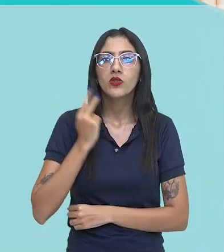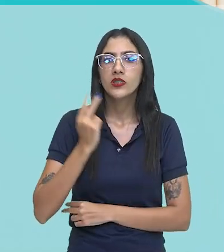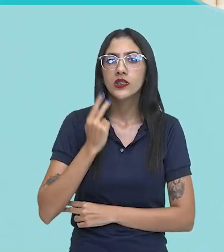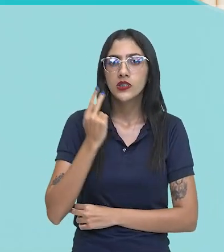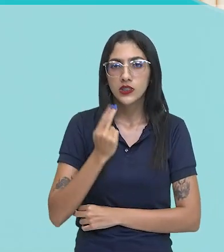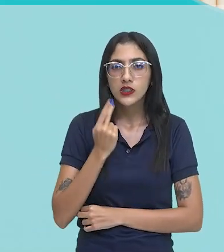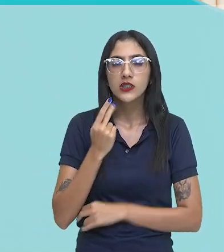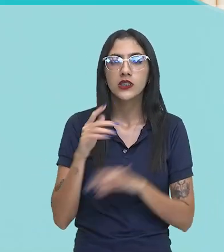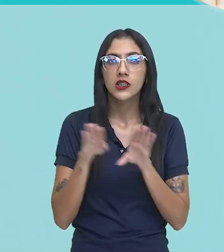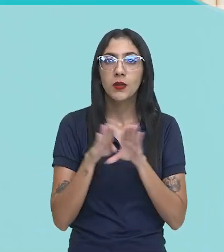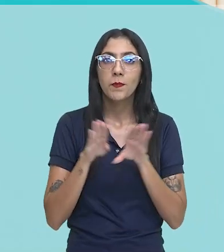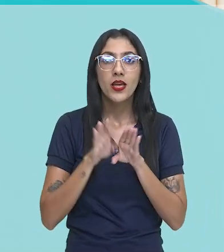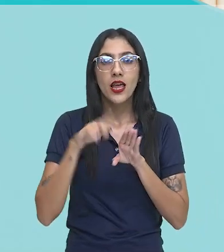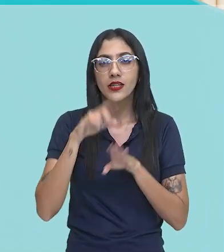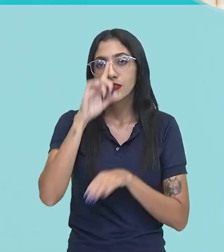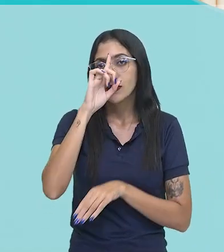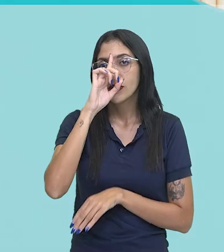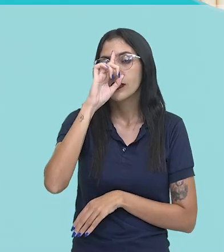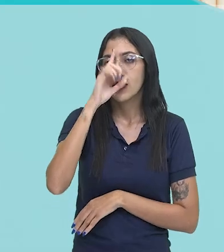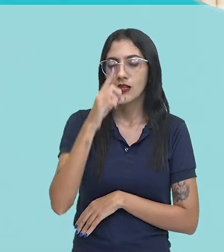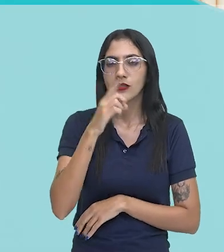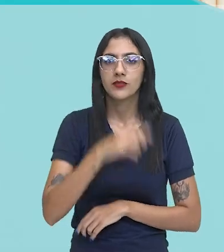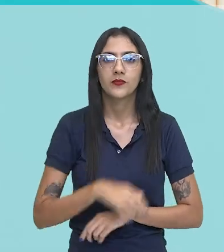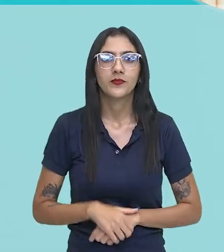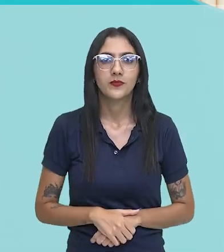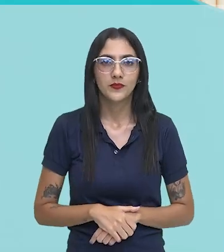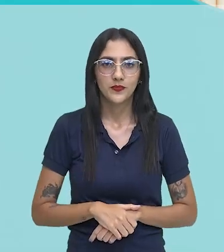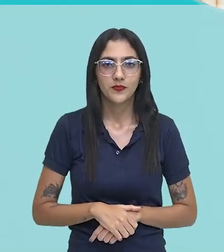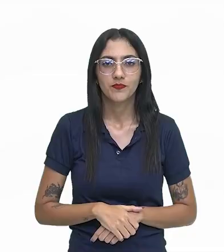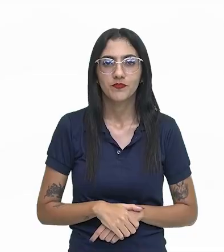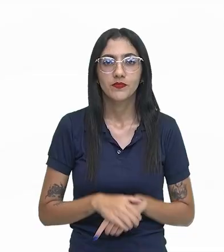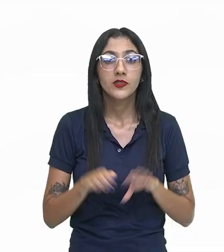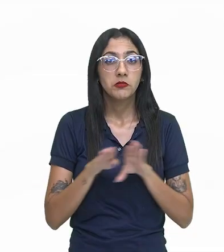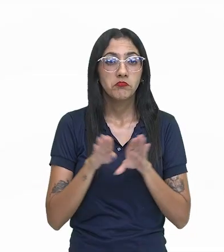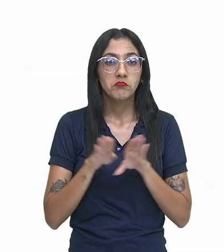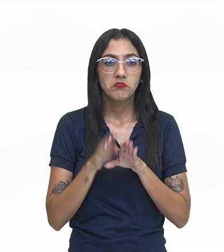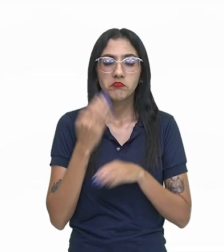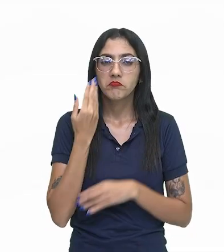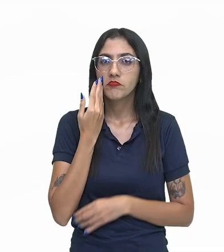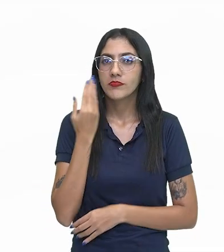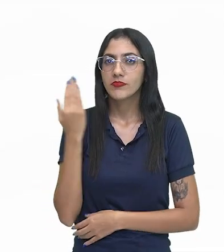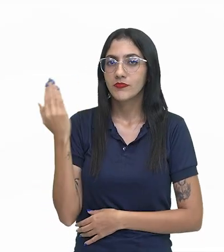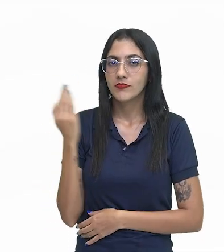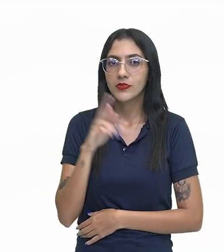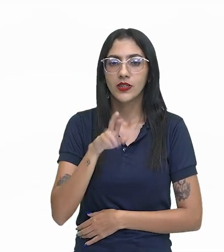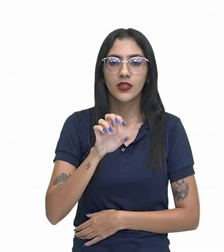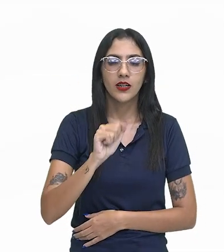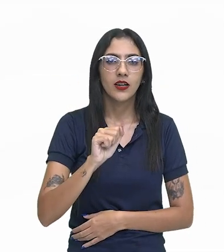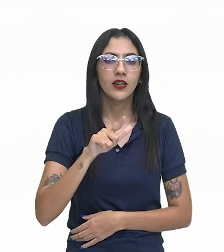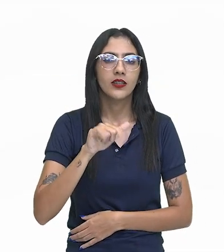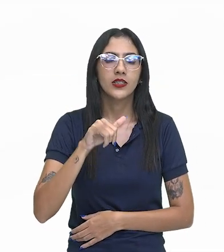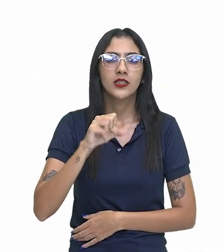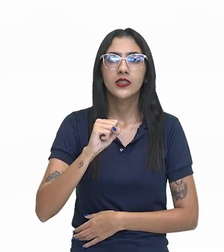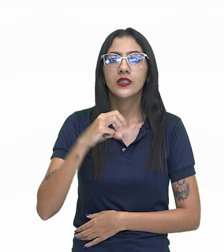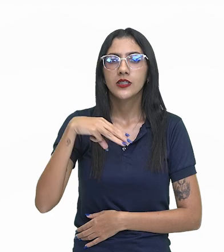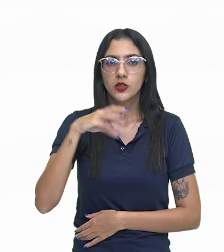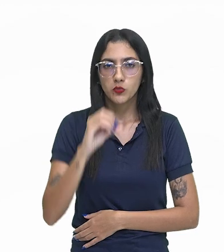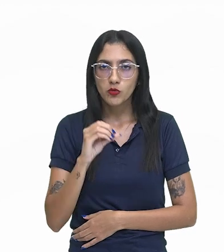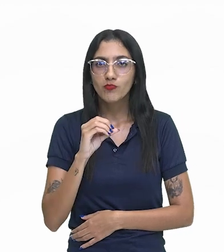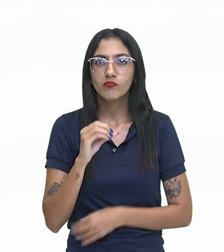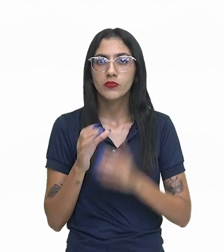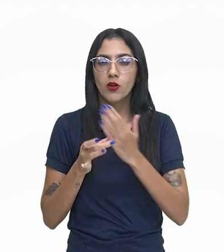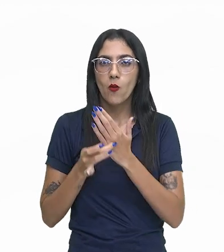essa ideia nacionalista. E nós vimos também sobre o realismo. É um movimento artístico e